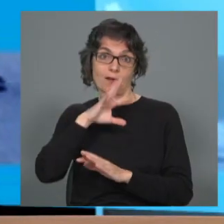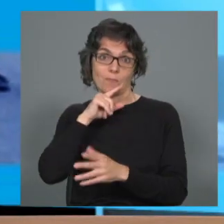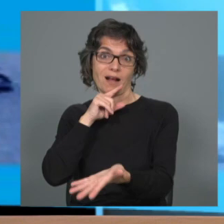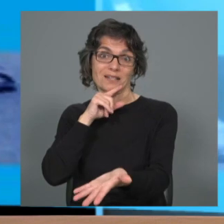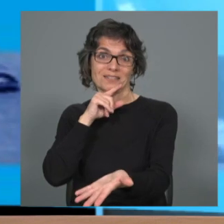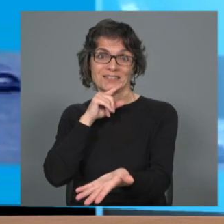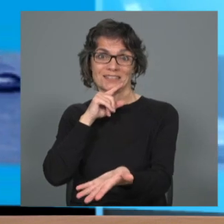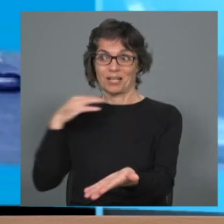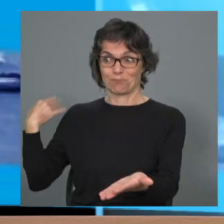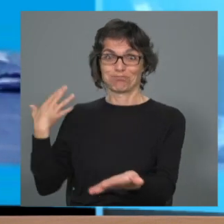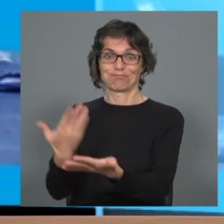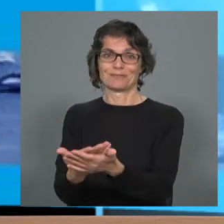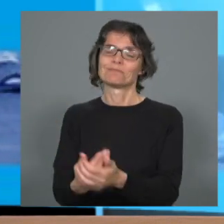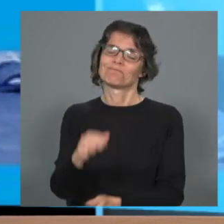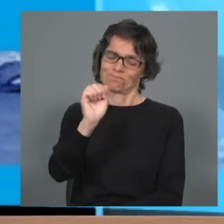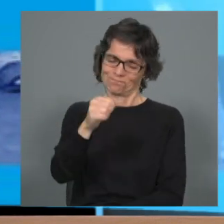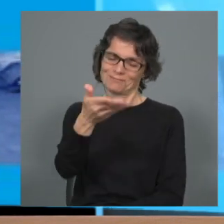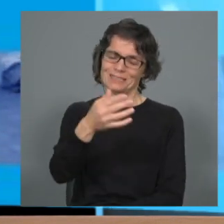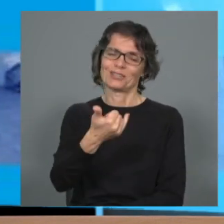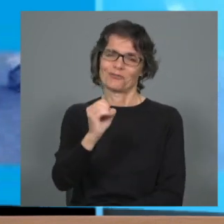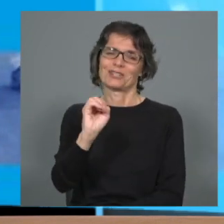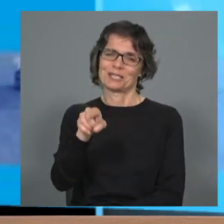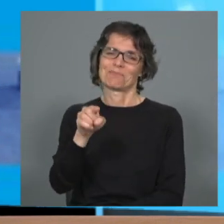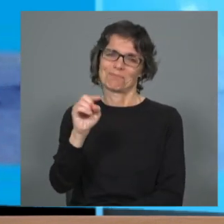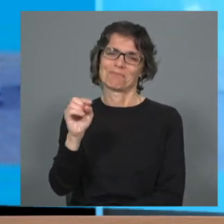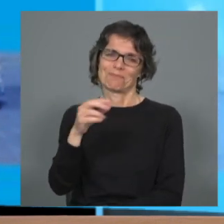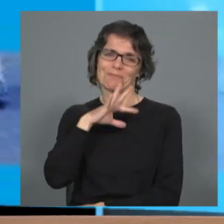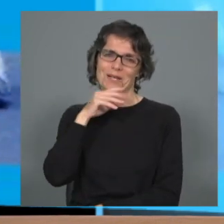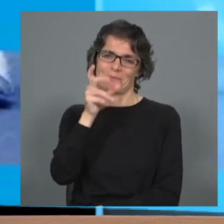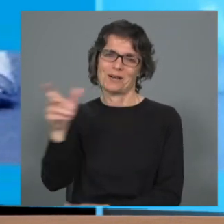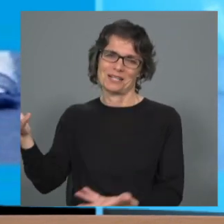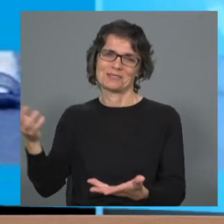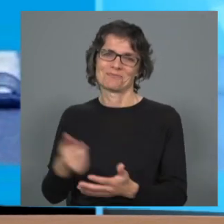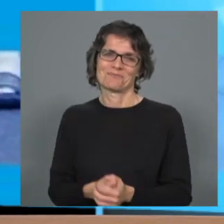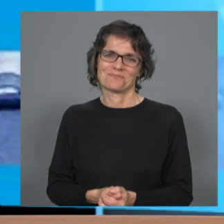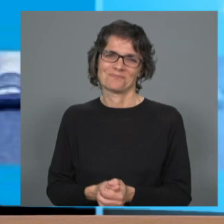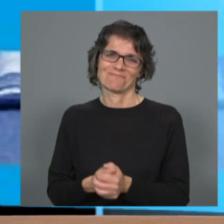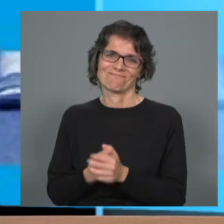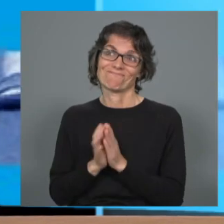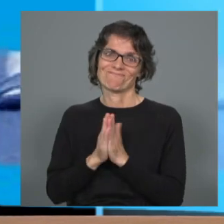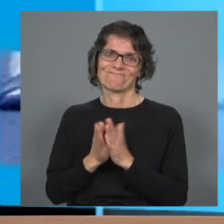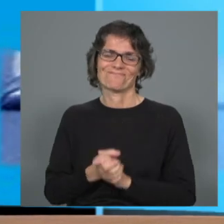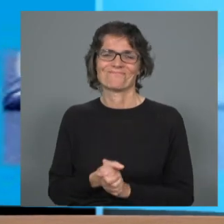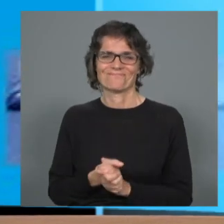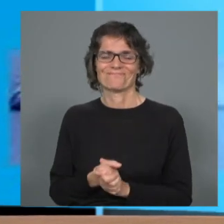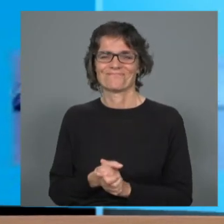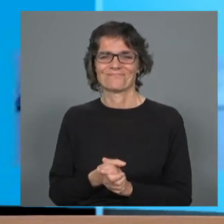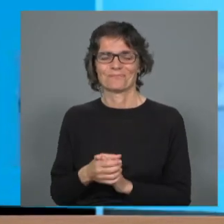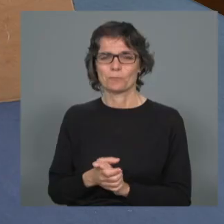número de mais de 20 mil mães é o que está na história destes anos e é o que nós temos contabilizado, na